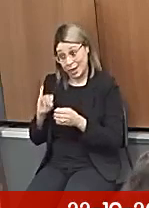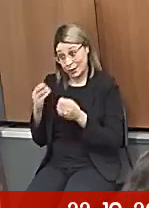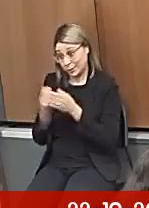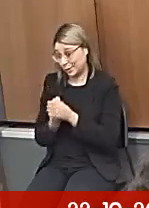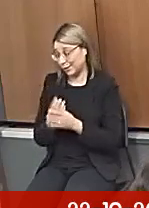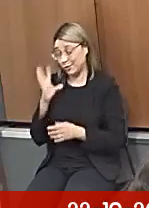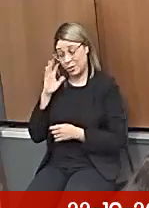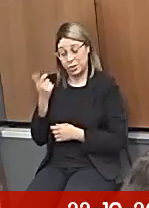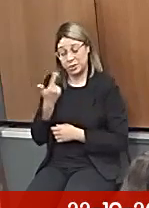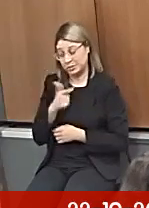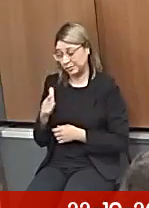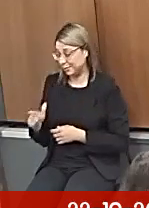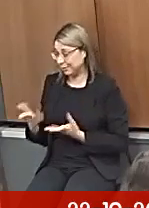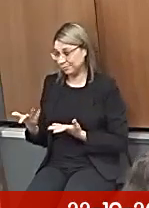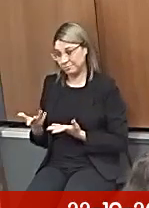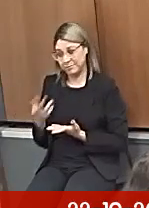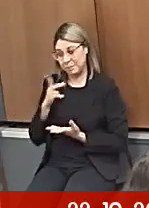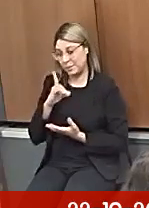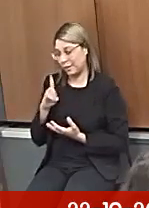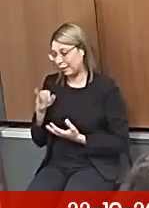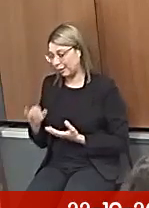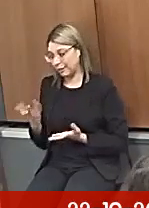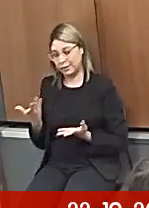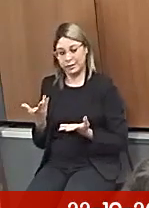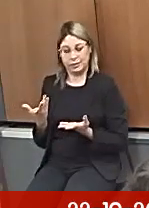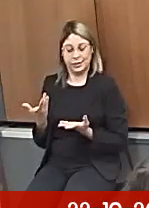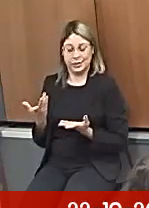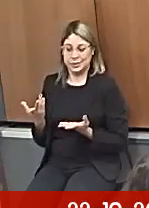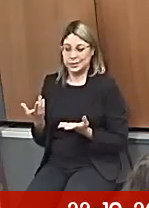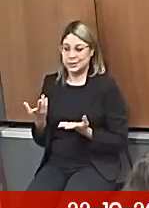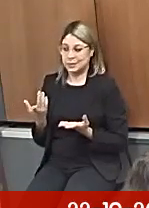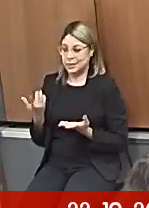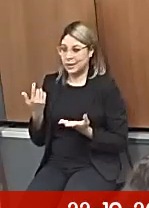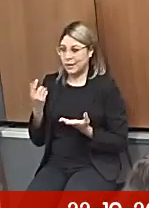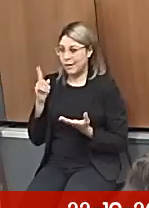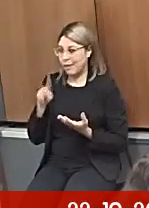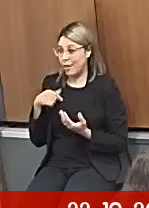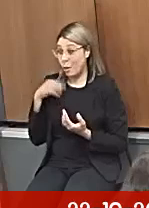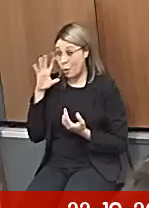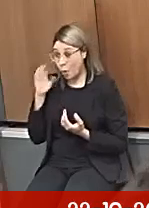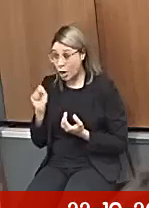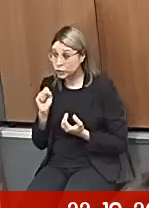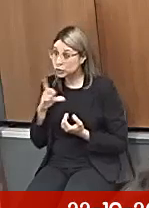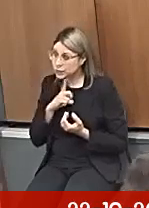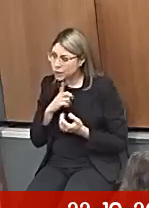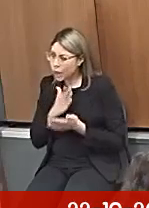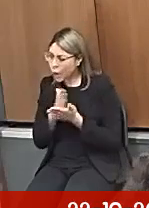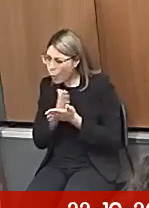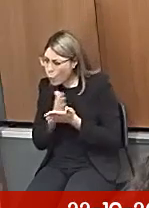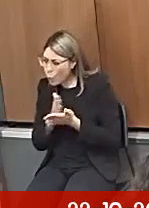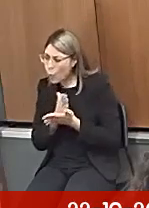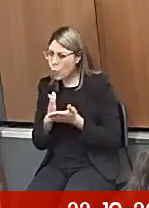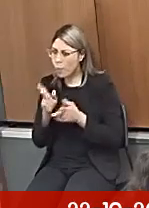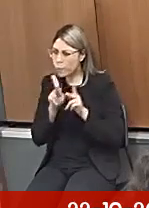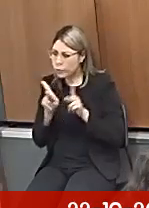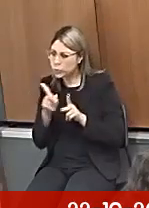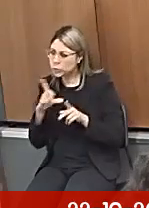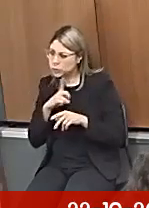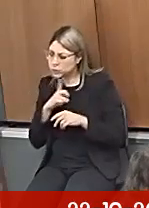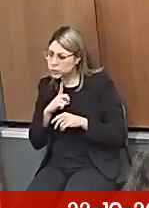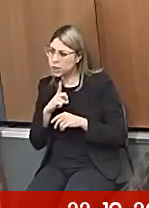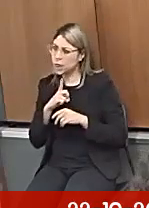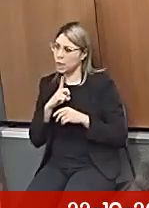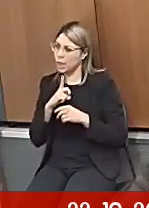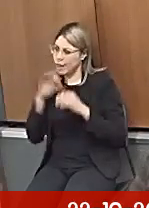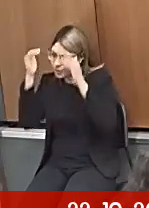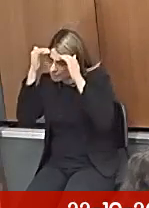eu não vejo um PDI, eu não vejo ninguém tendo... Eu vejo professores que têm um olhar mais humano para aquela criança, para a criança dar